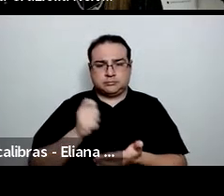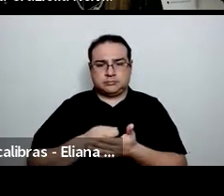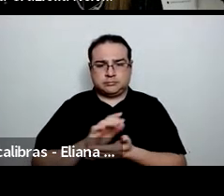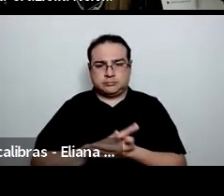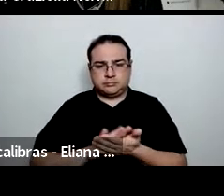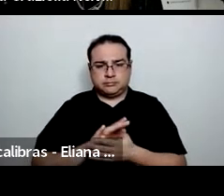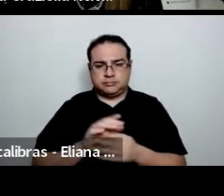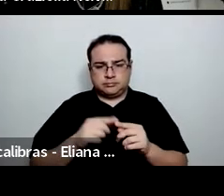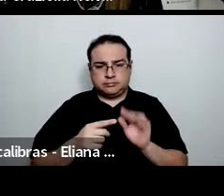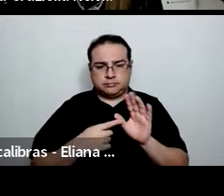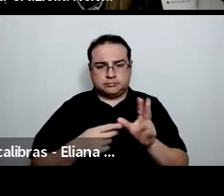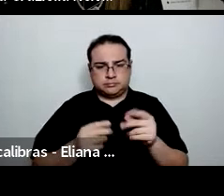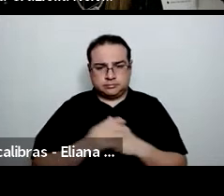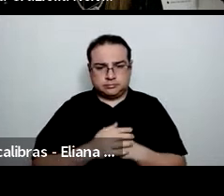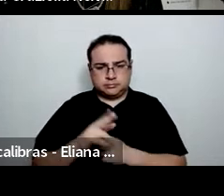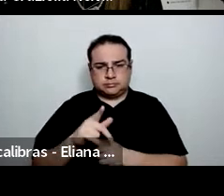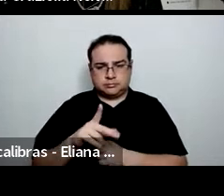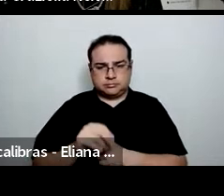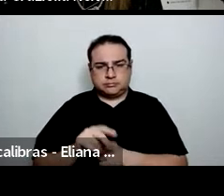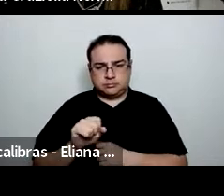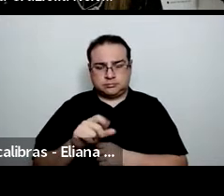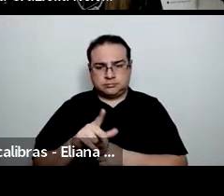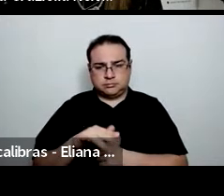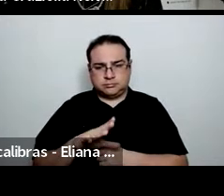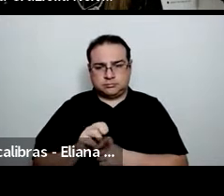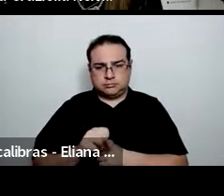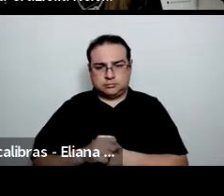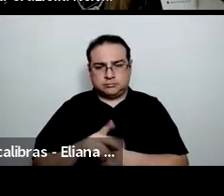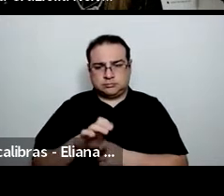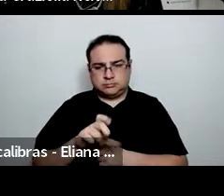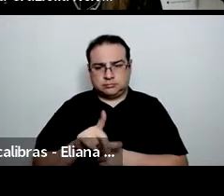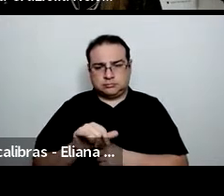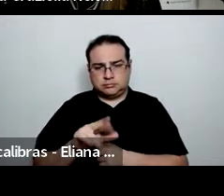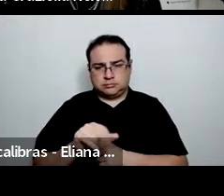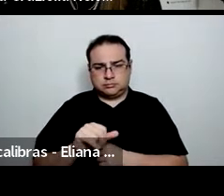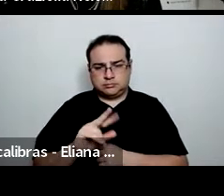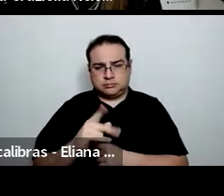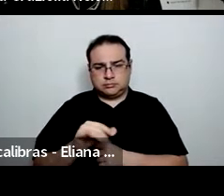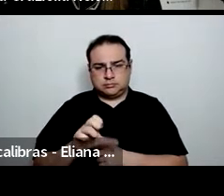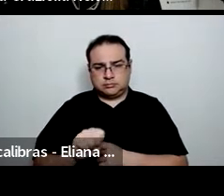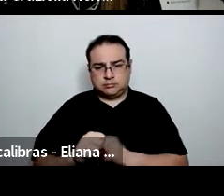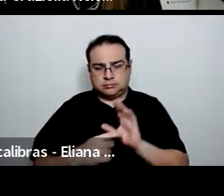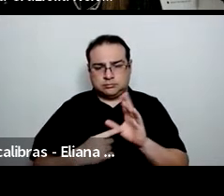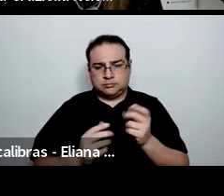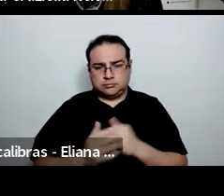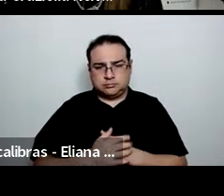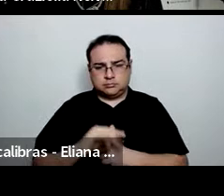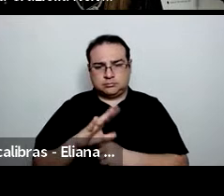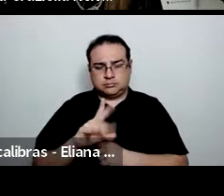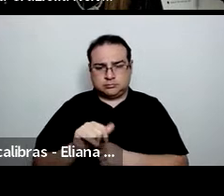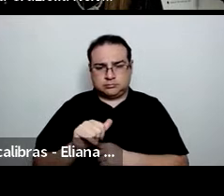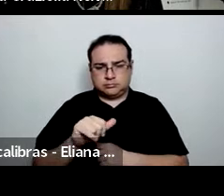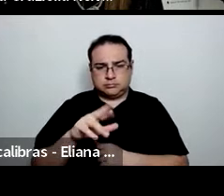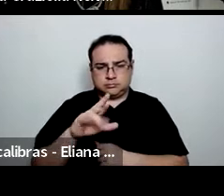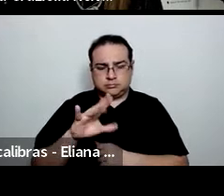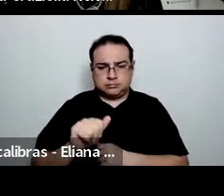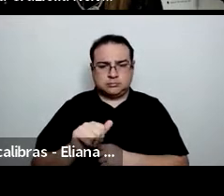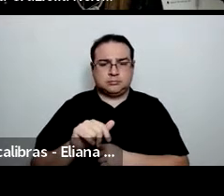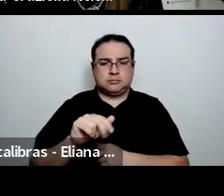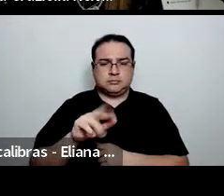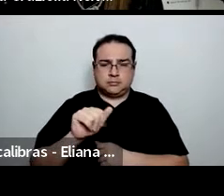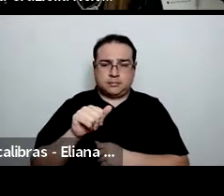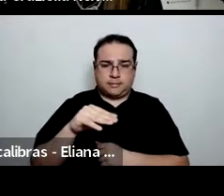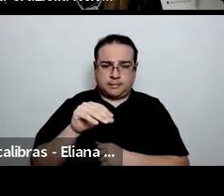requerente Naldo Serra Gomes advogado autor de seu M Pereira Chaves relatora juíza Camila Rose Everson ferro